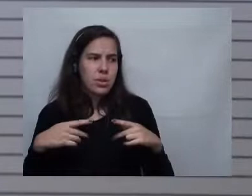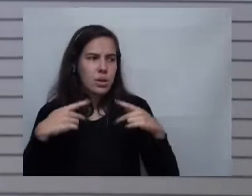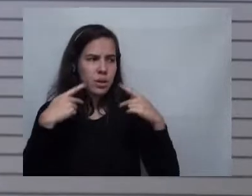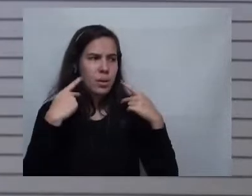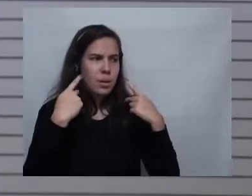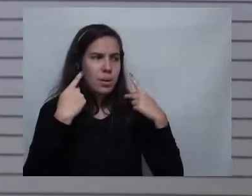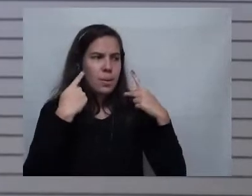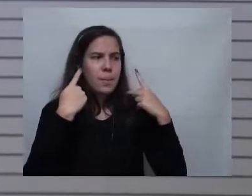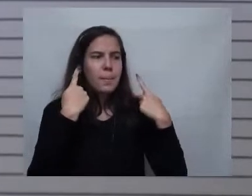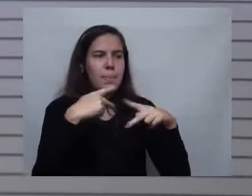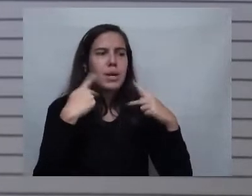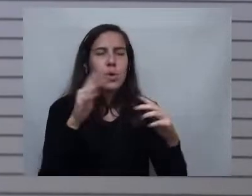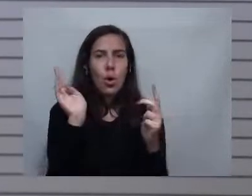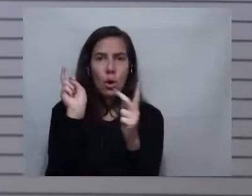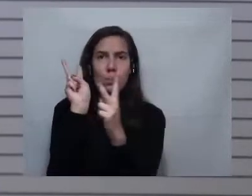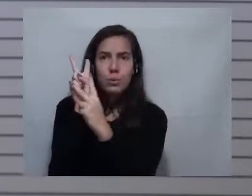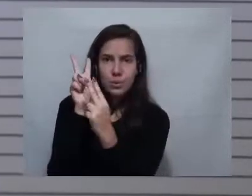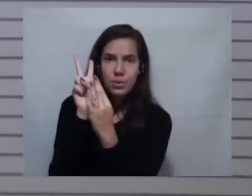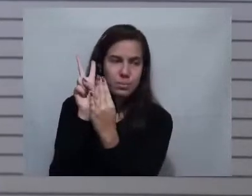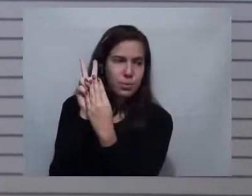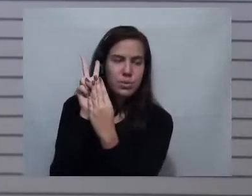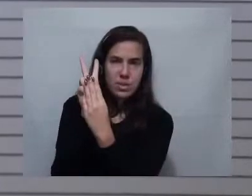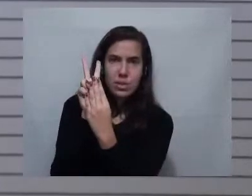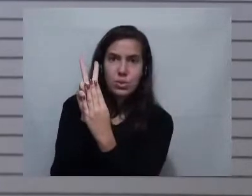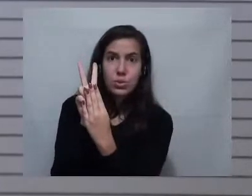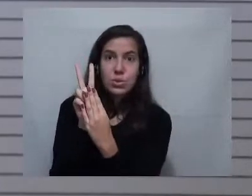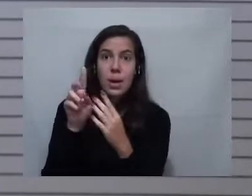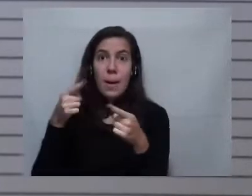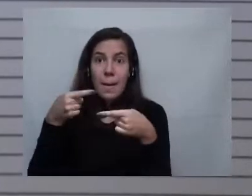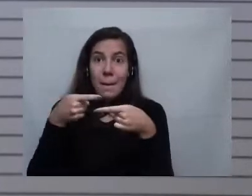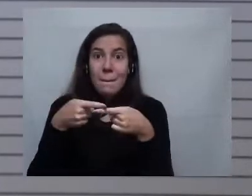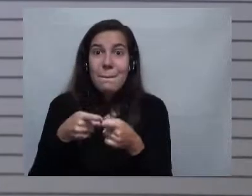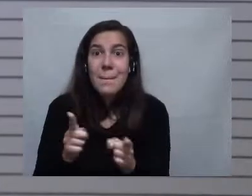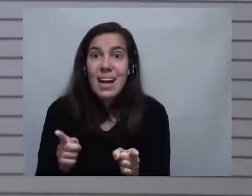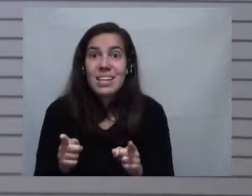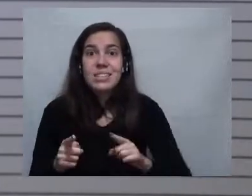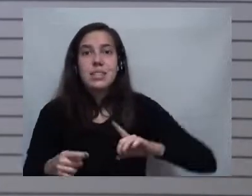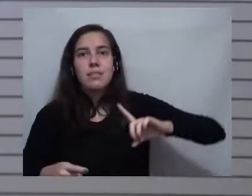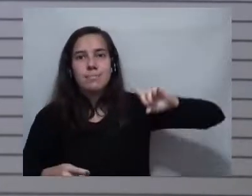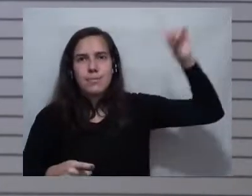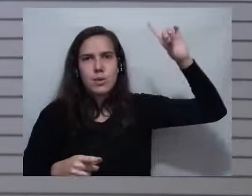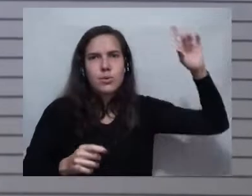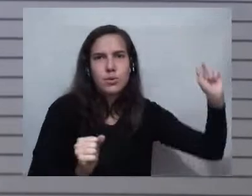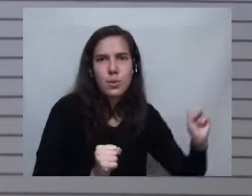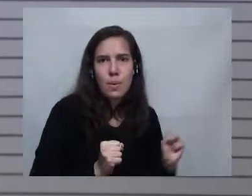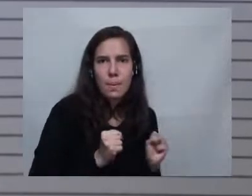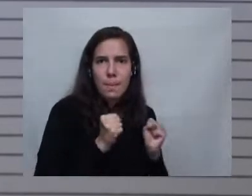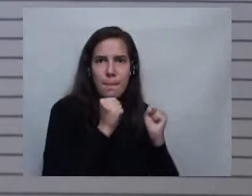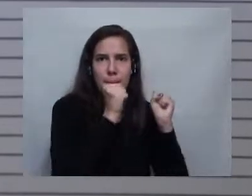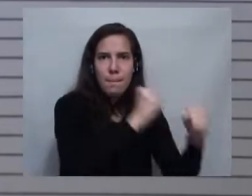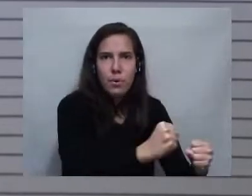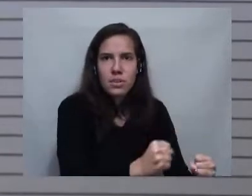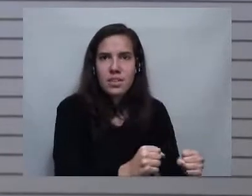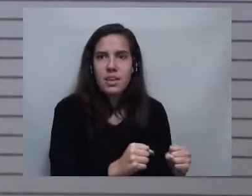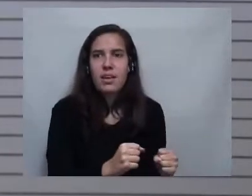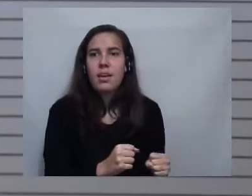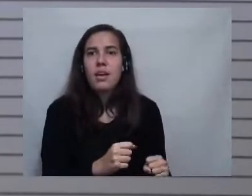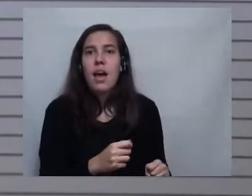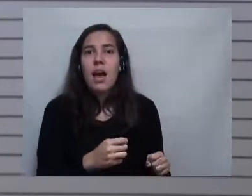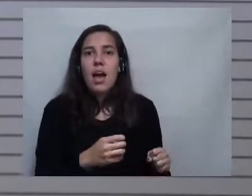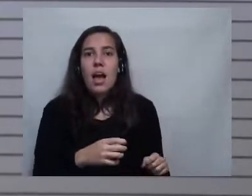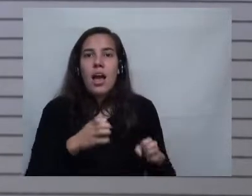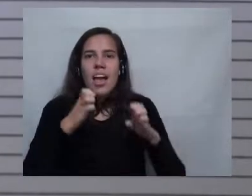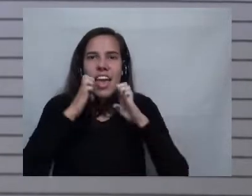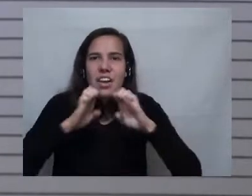nós temos uma Oitava Igreja no meio dos Índios Oi e o evangelho continua sendo